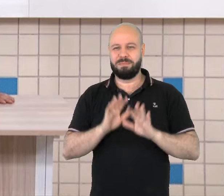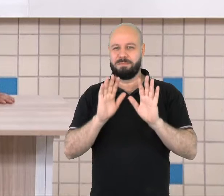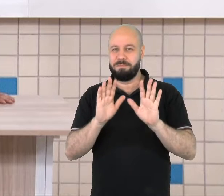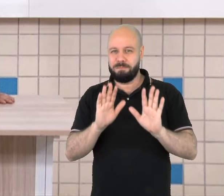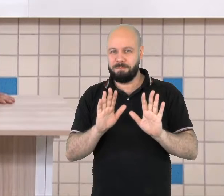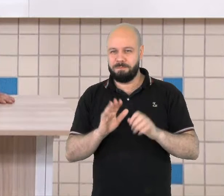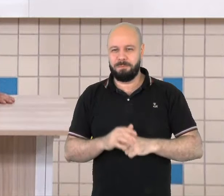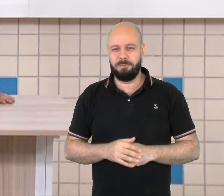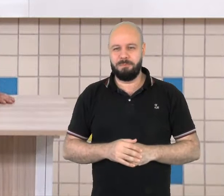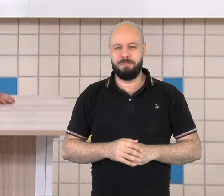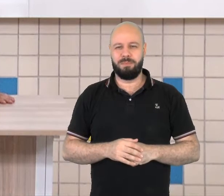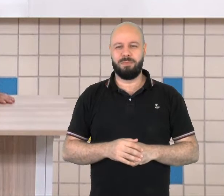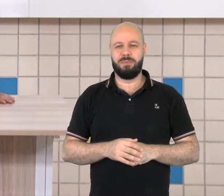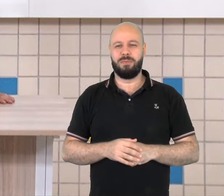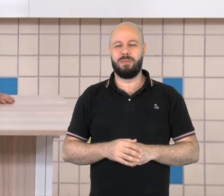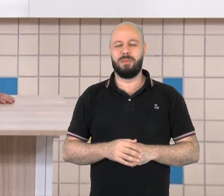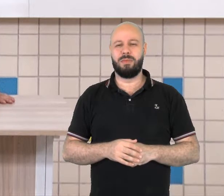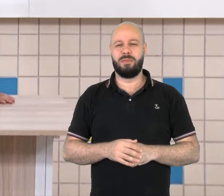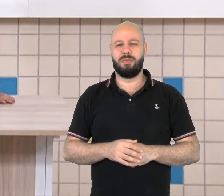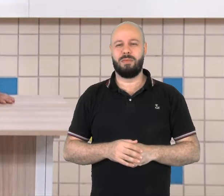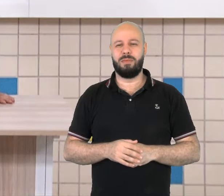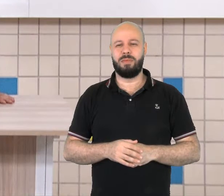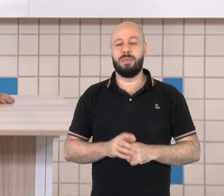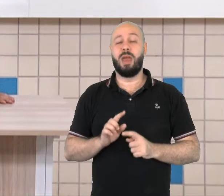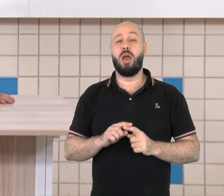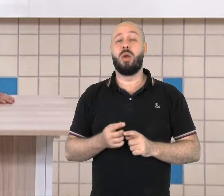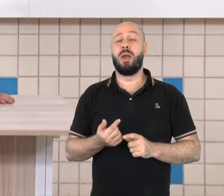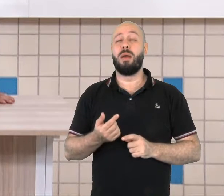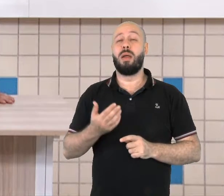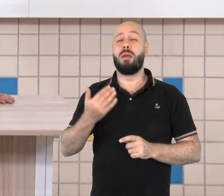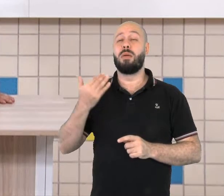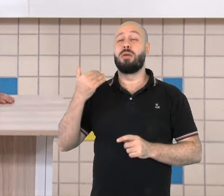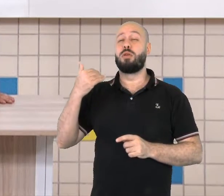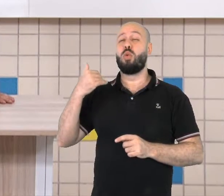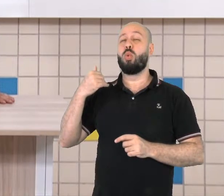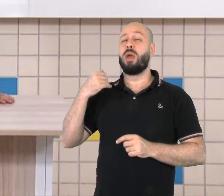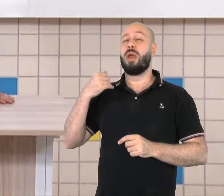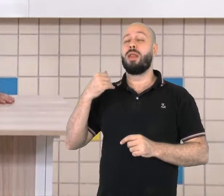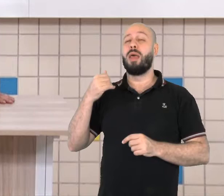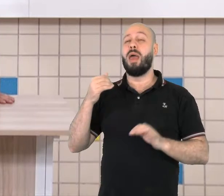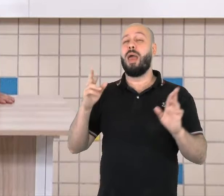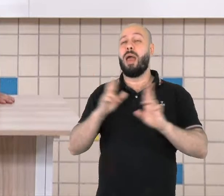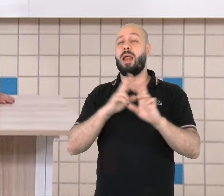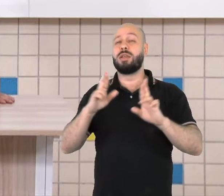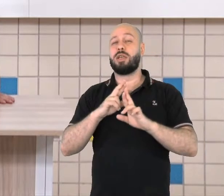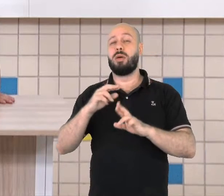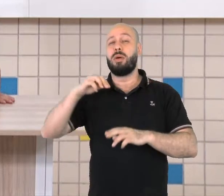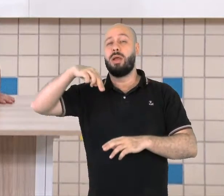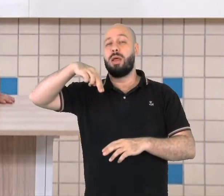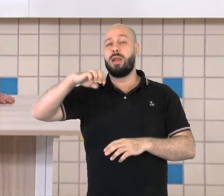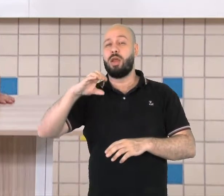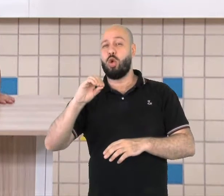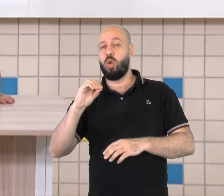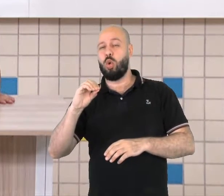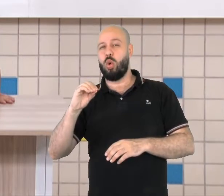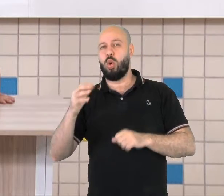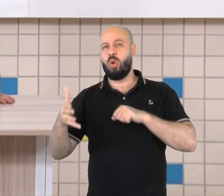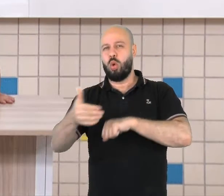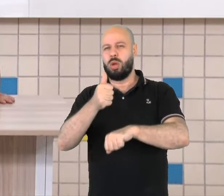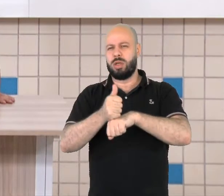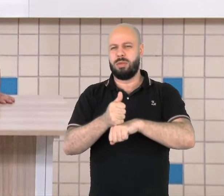o que? É resquício do processo de neocolonização. Os países europeus,